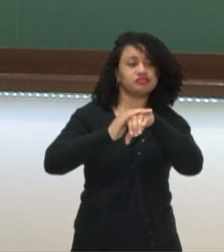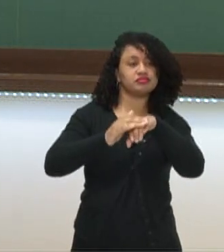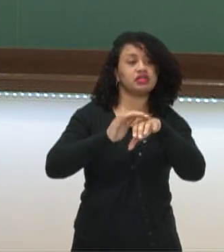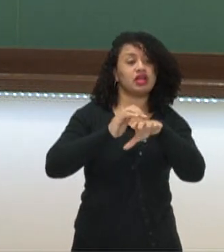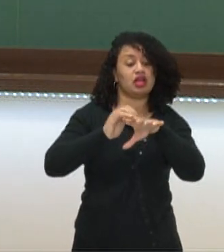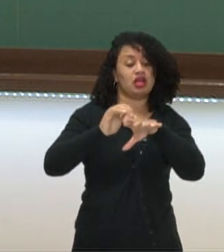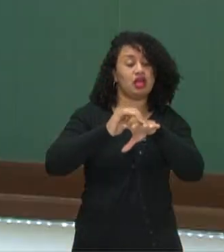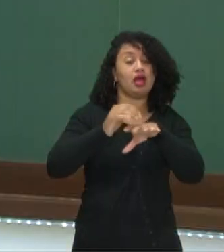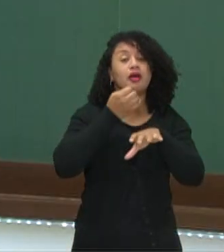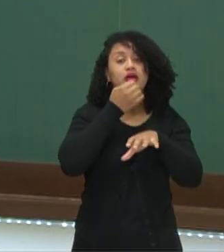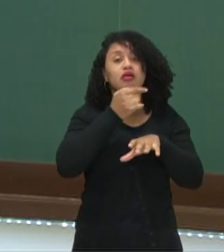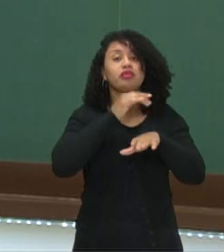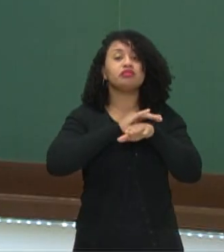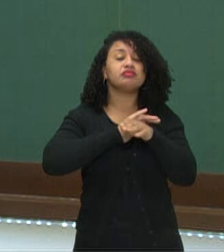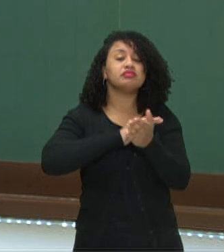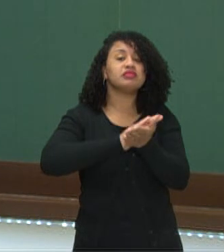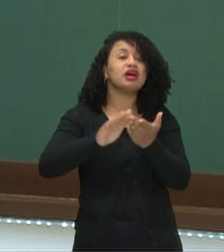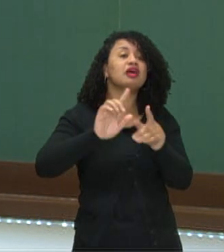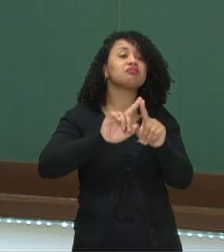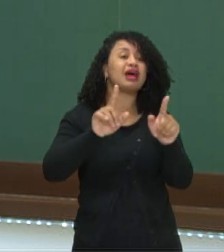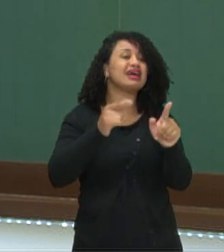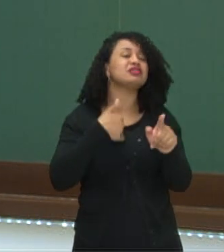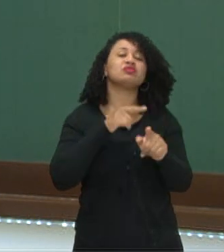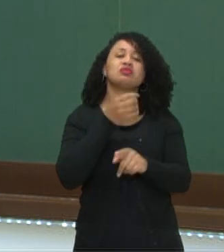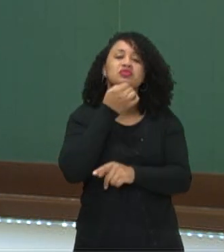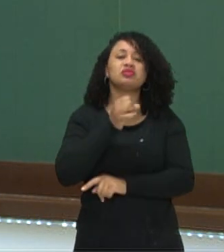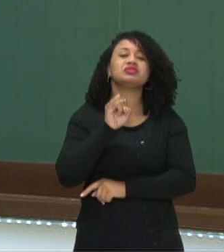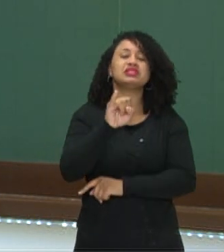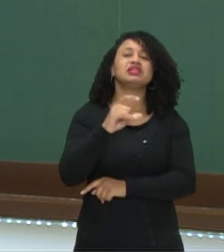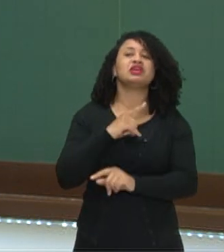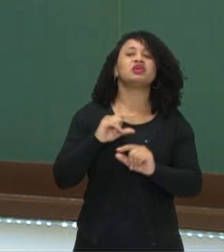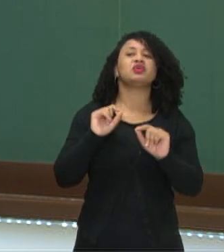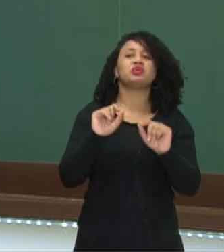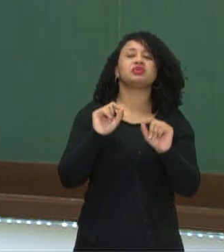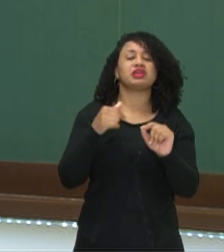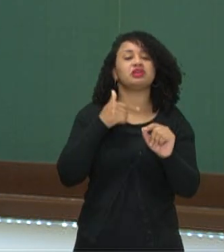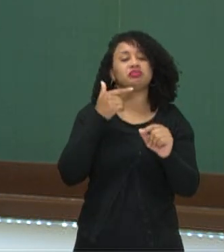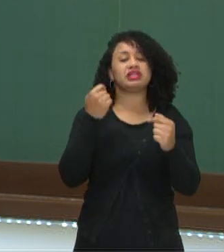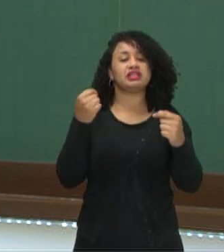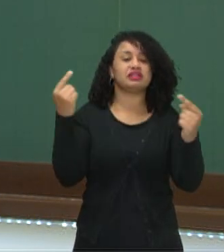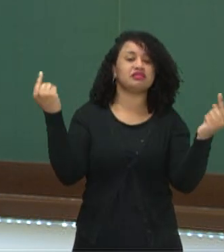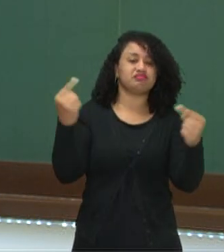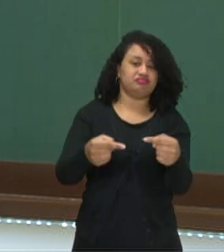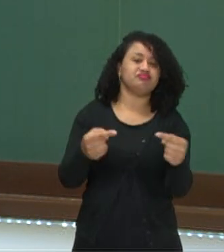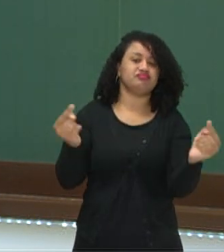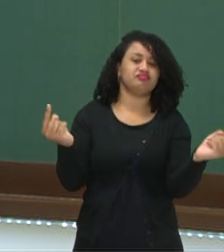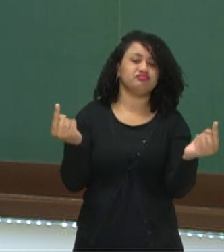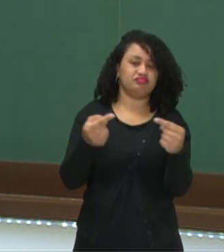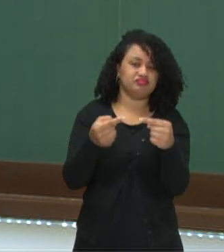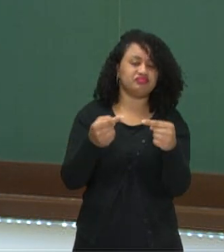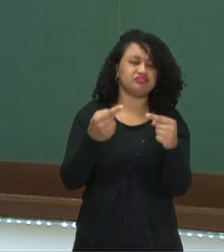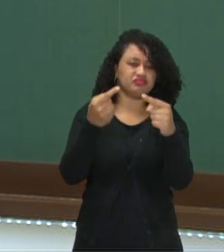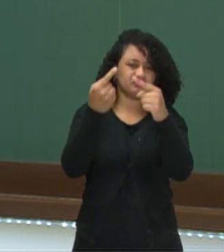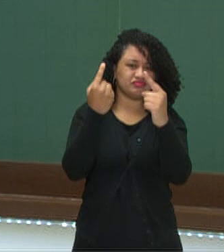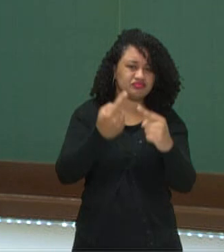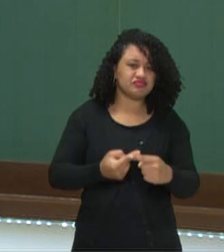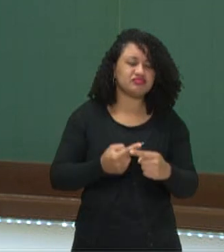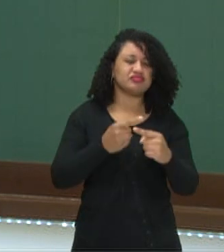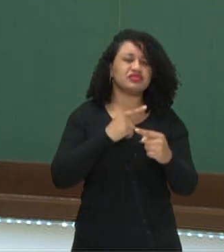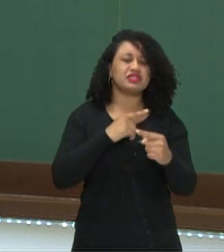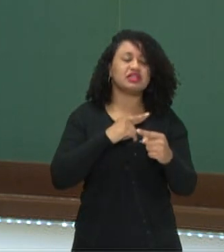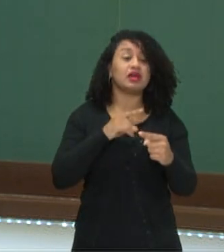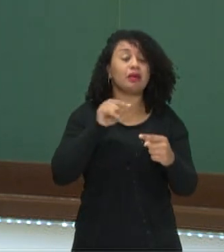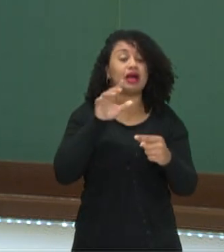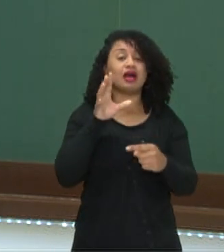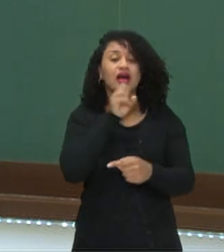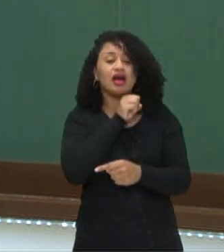mas ele também não é muito legal quando você tem, você precisa competir, né? Você ganha lá, está ganhando milésimos de